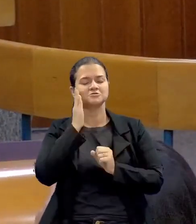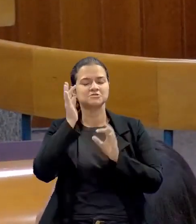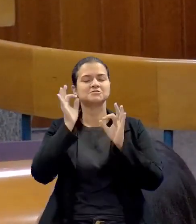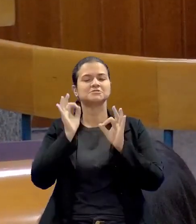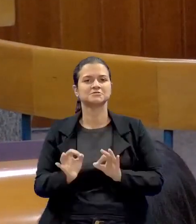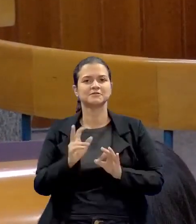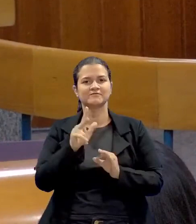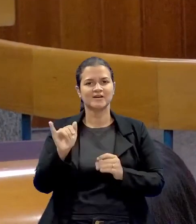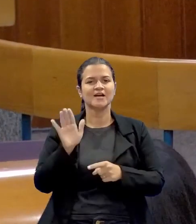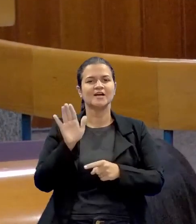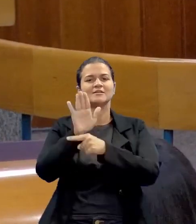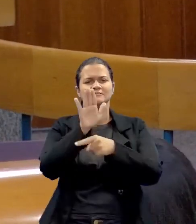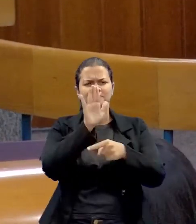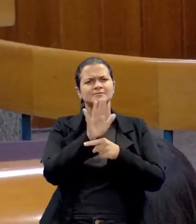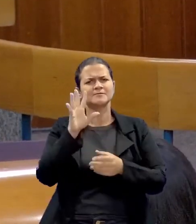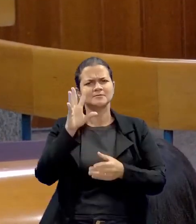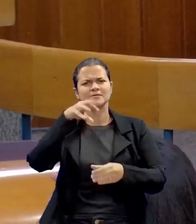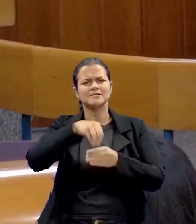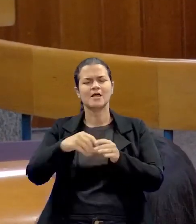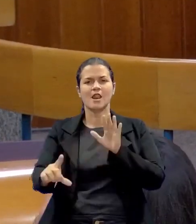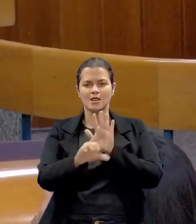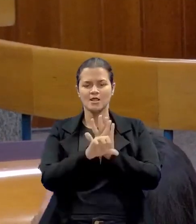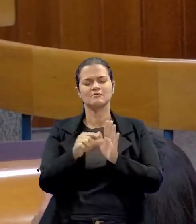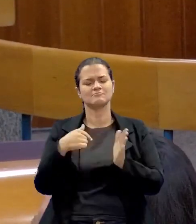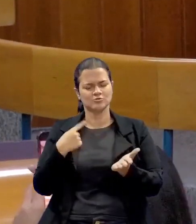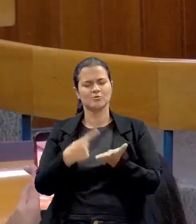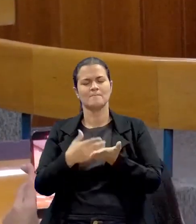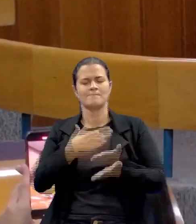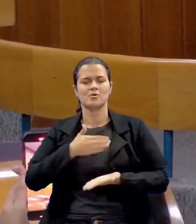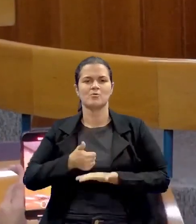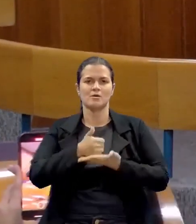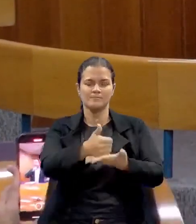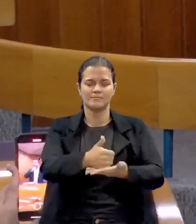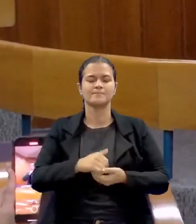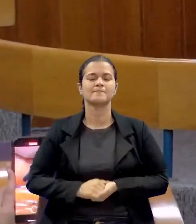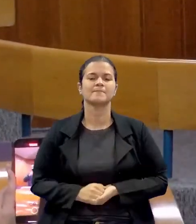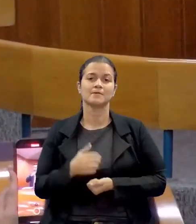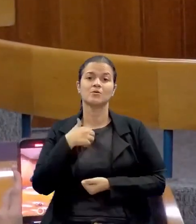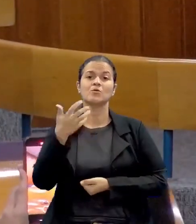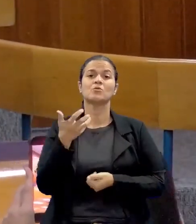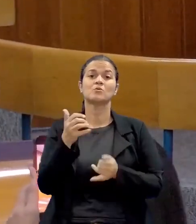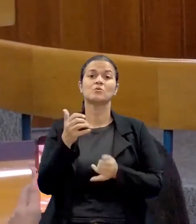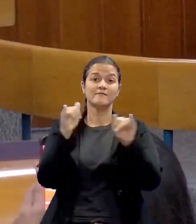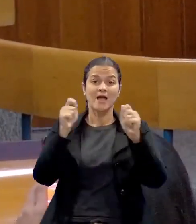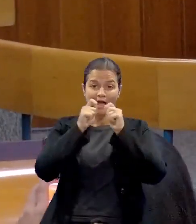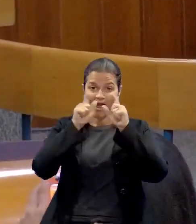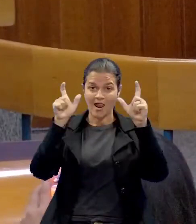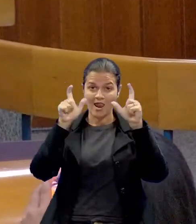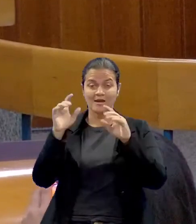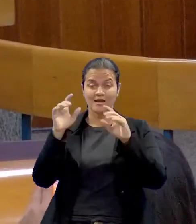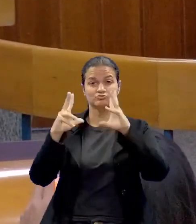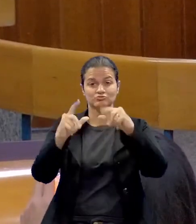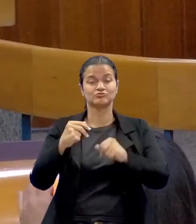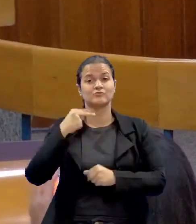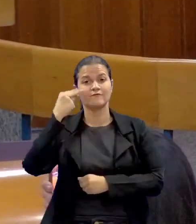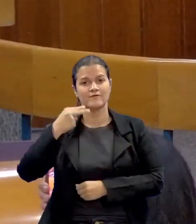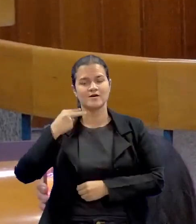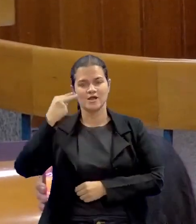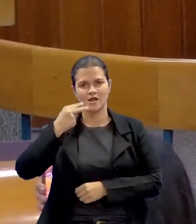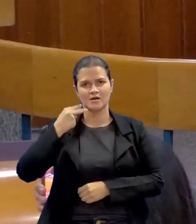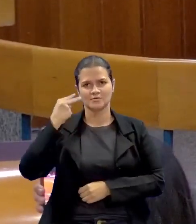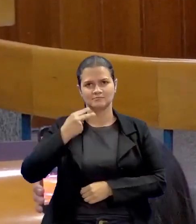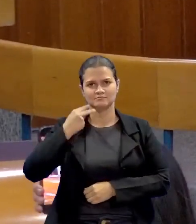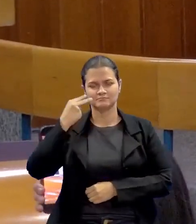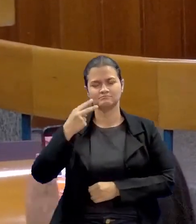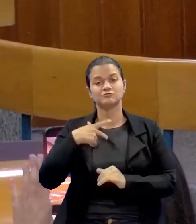com legitimidade e pode contar sempre com o meu apoio. Eu quero aqui fazer um alerta a todos os vereadores.